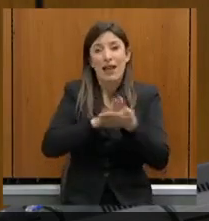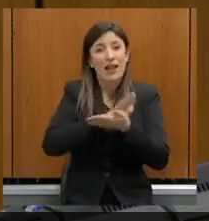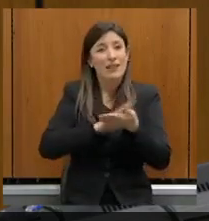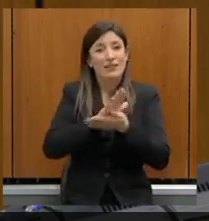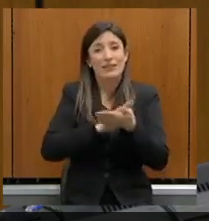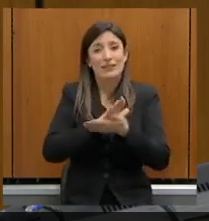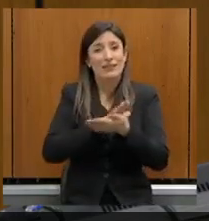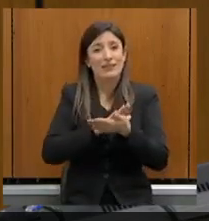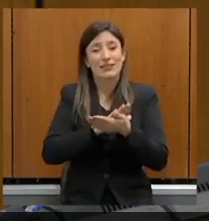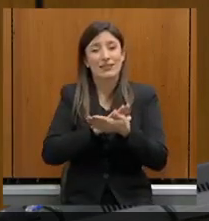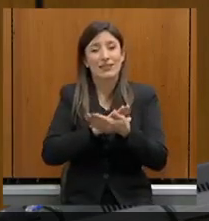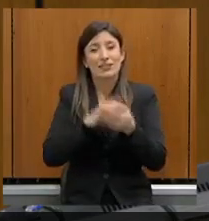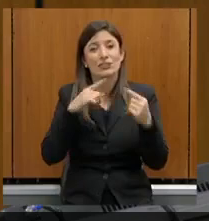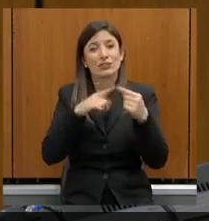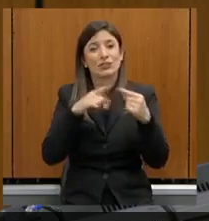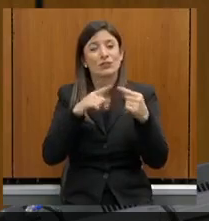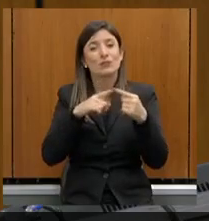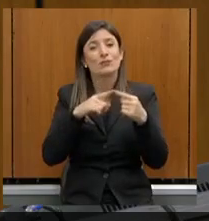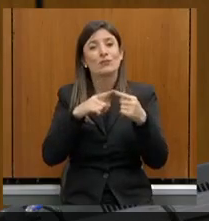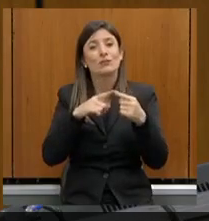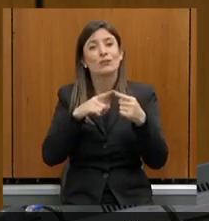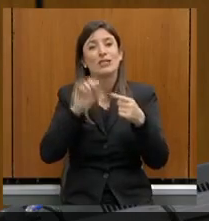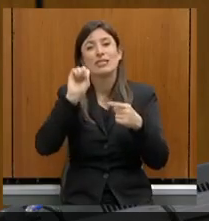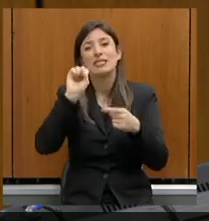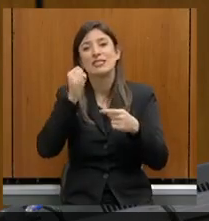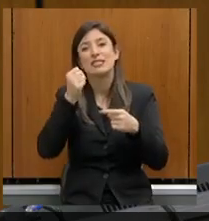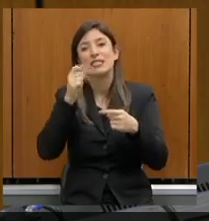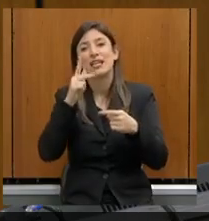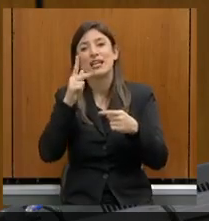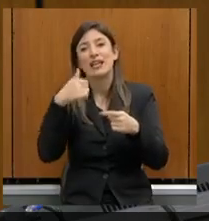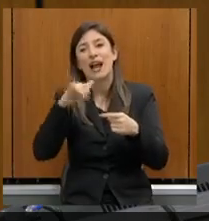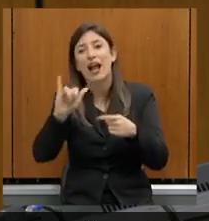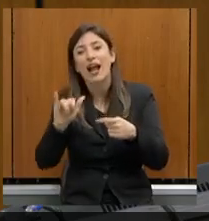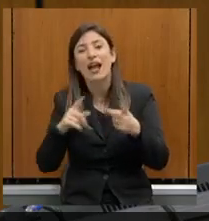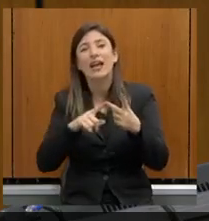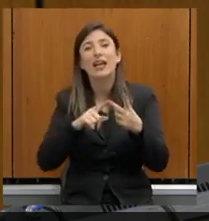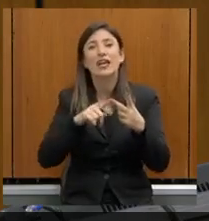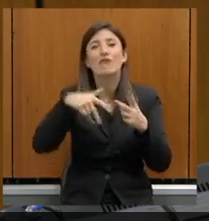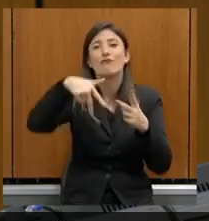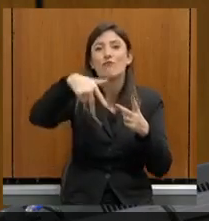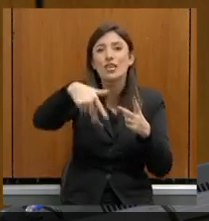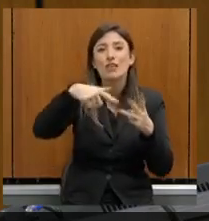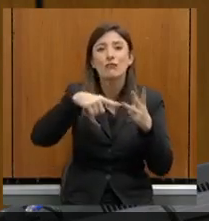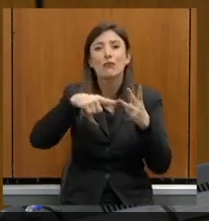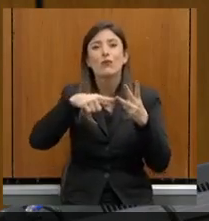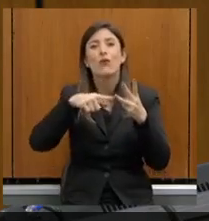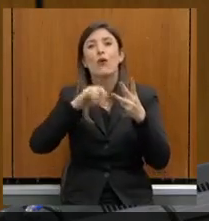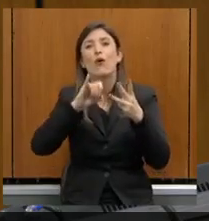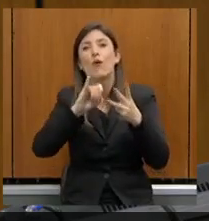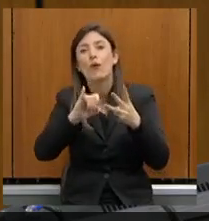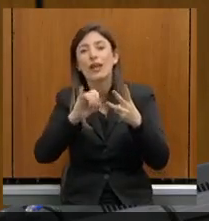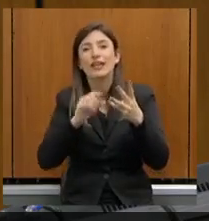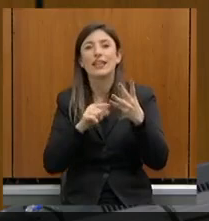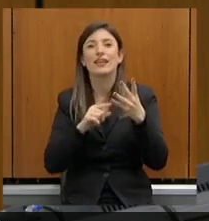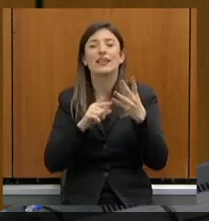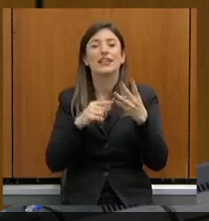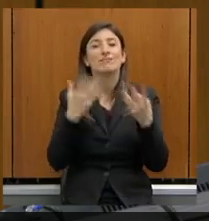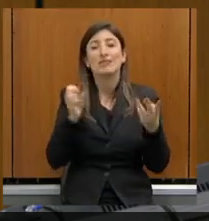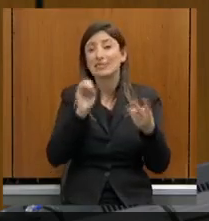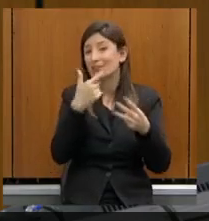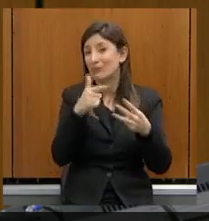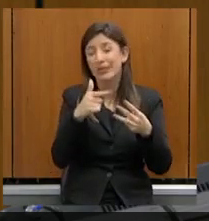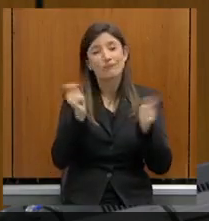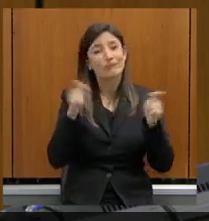das TVs, das Sky, Vivo, Oi. Então, é isso que eu queria